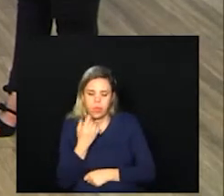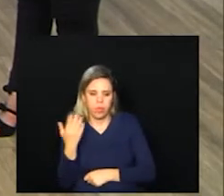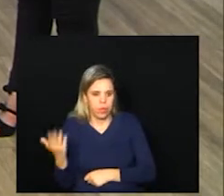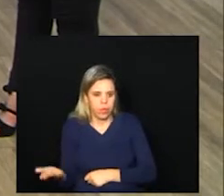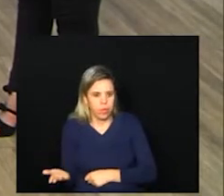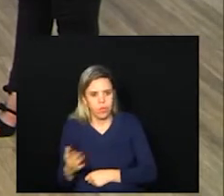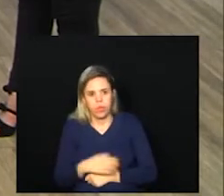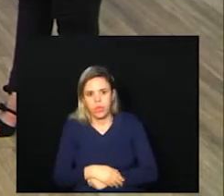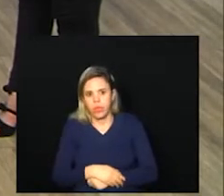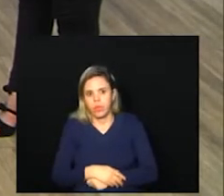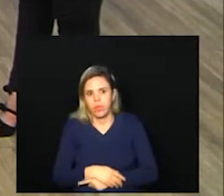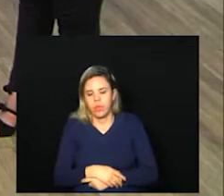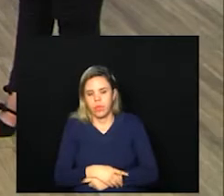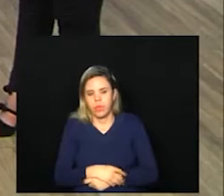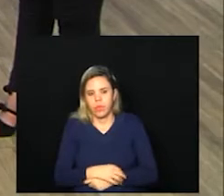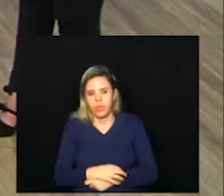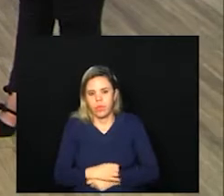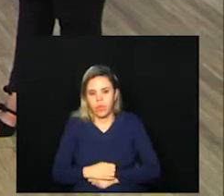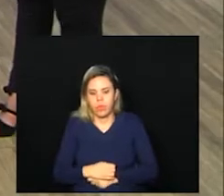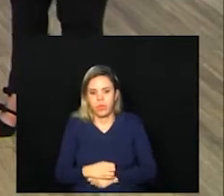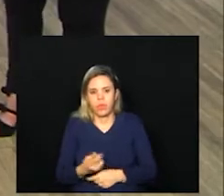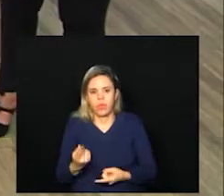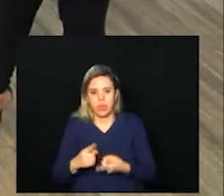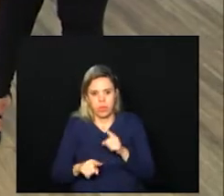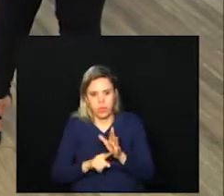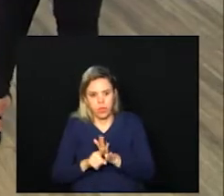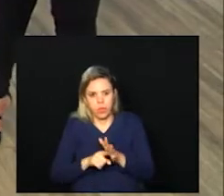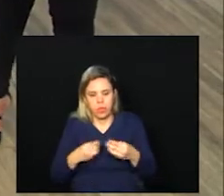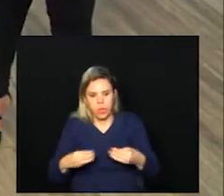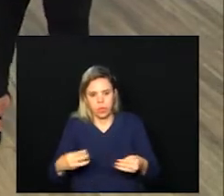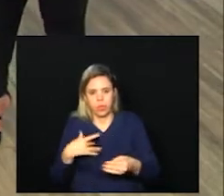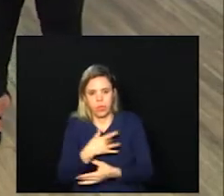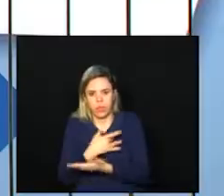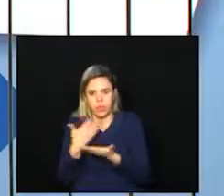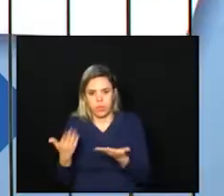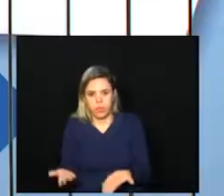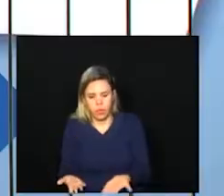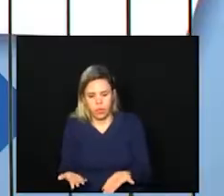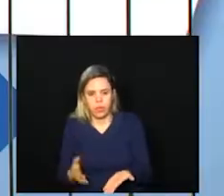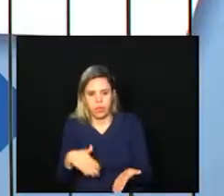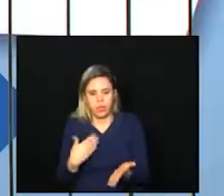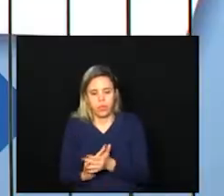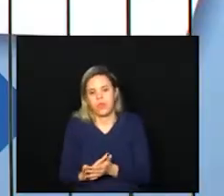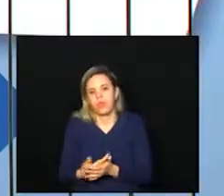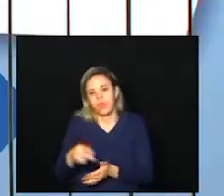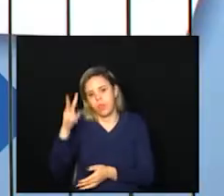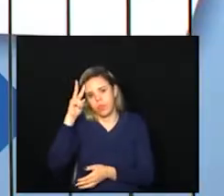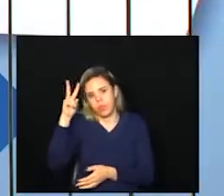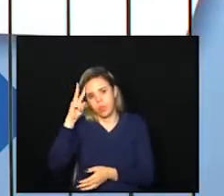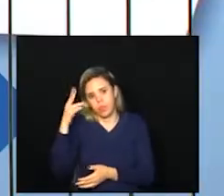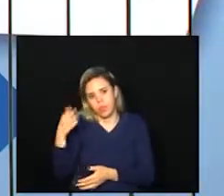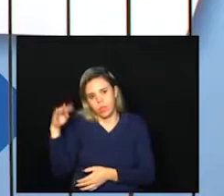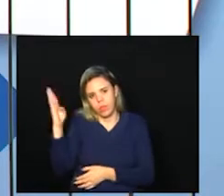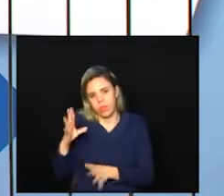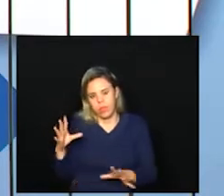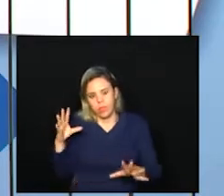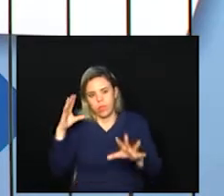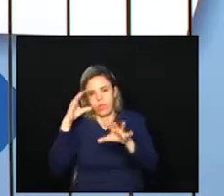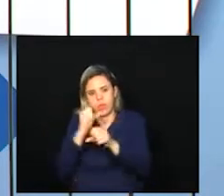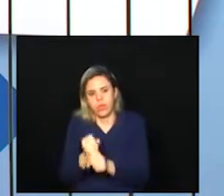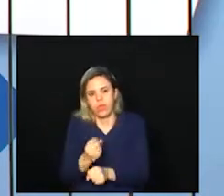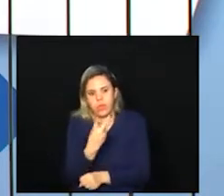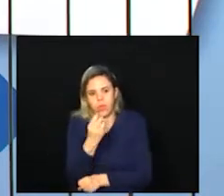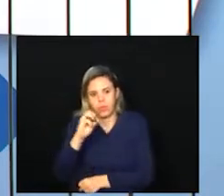depois cidade de Campinas. De acordo com o Ministério da Saúde, até esta segunda-feira o Brasil somava